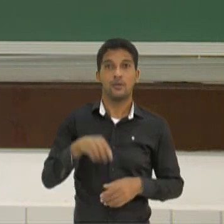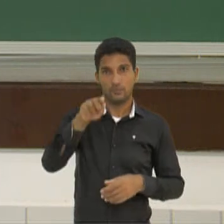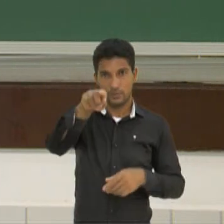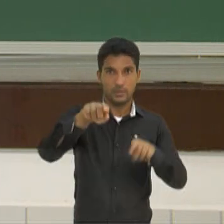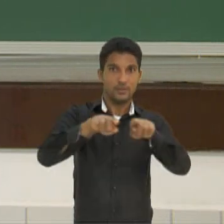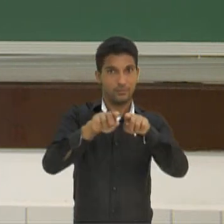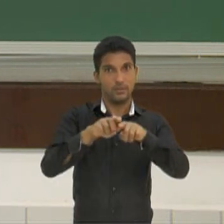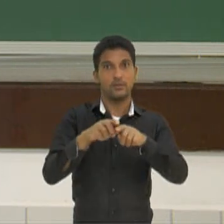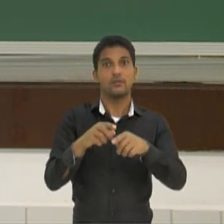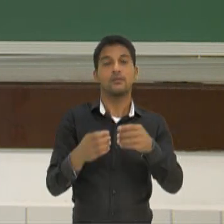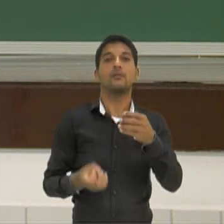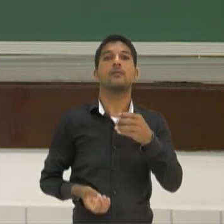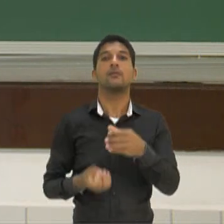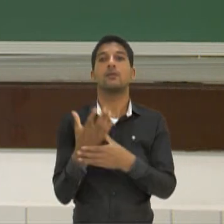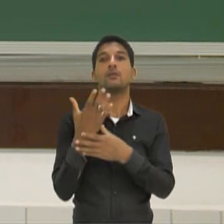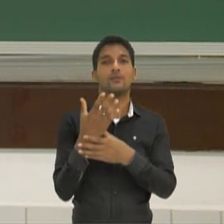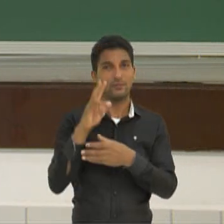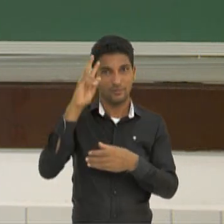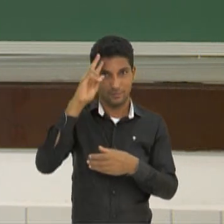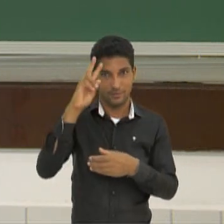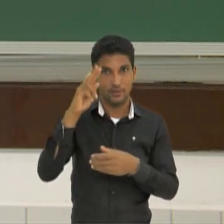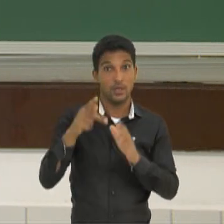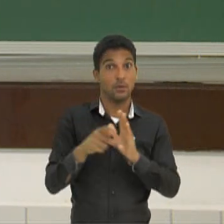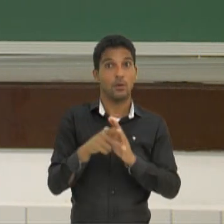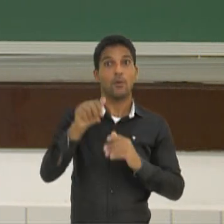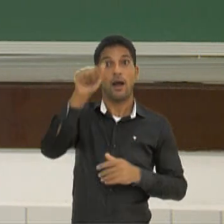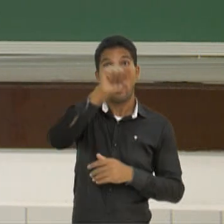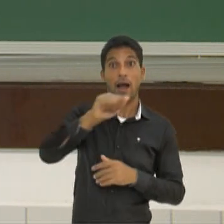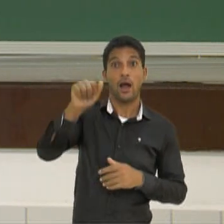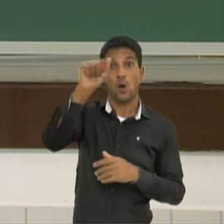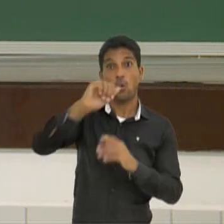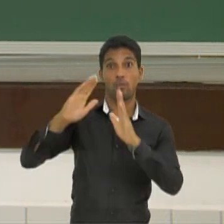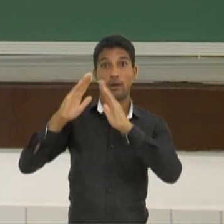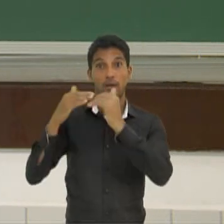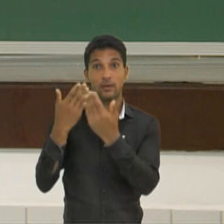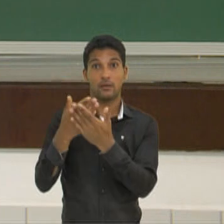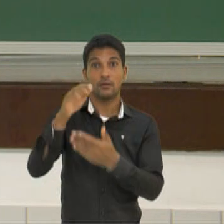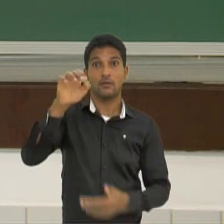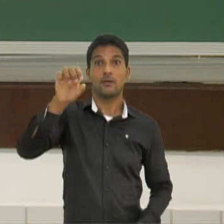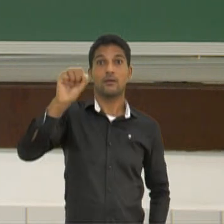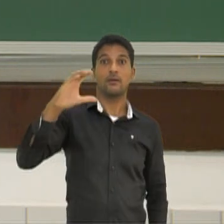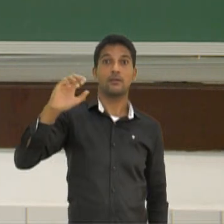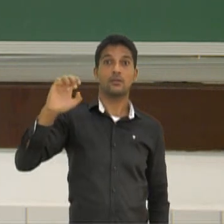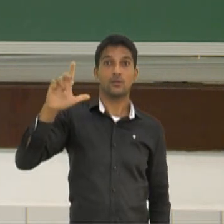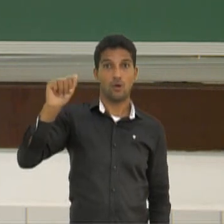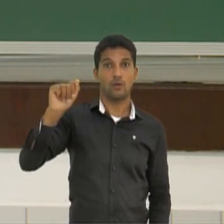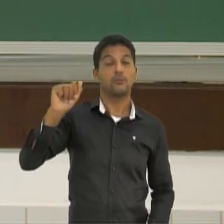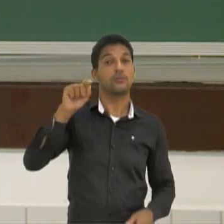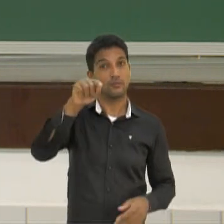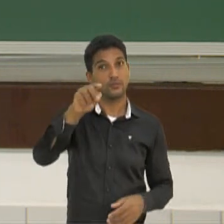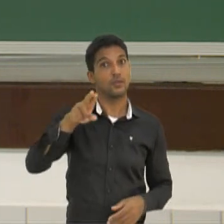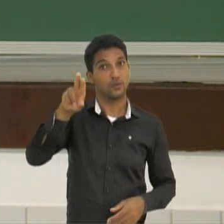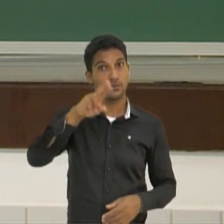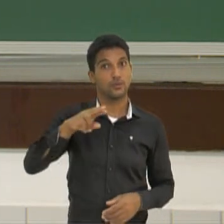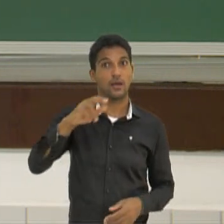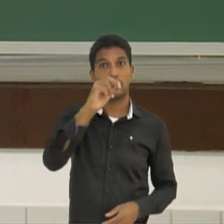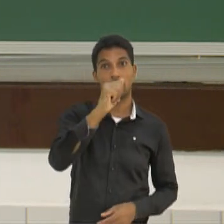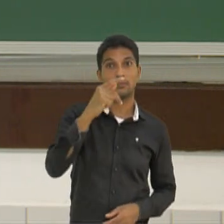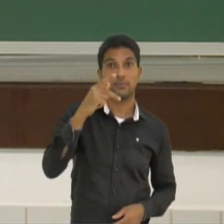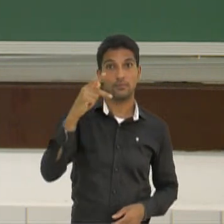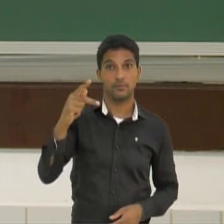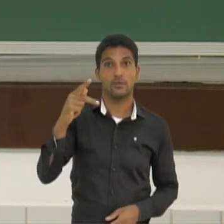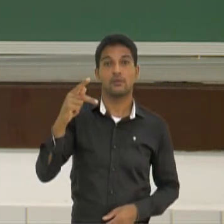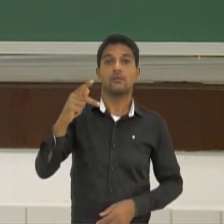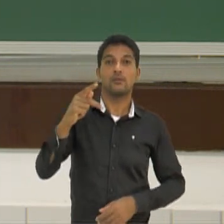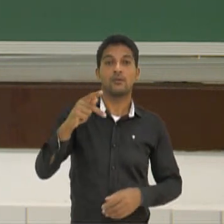de e-mail do domínio arroba escola, né, para poder ter acesso ao aplicativo do Google Classroom. Né? Então, muitos, milhares